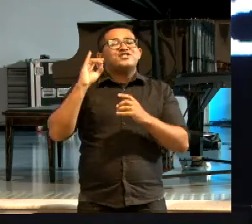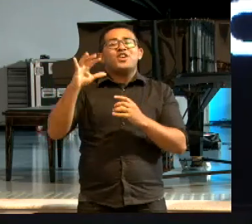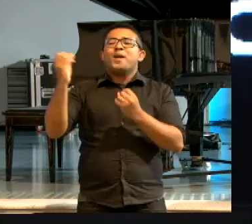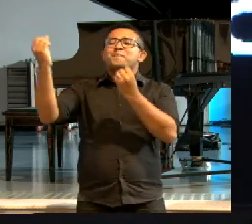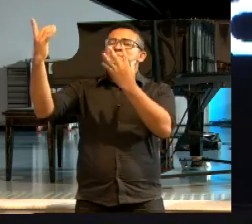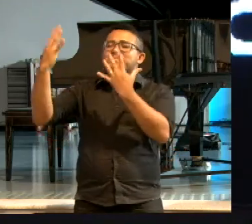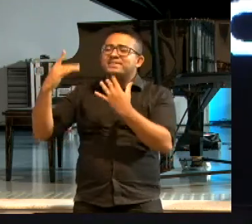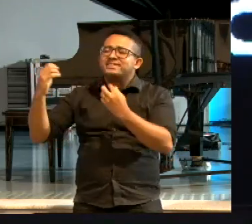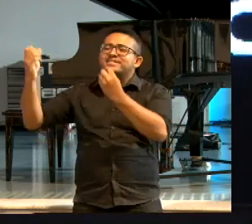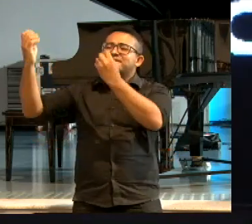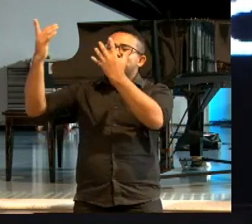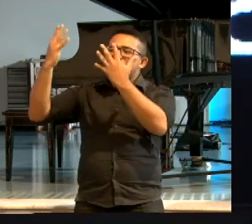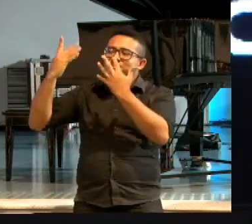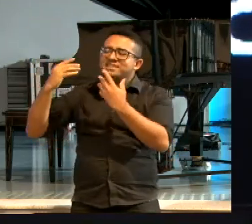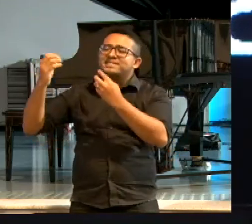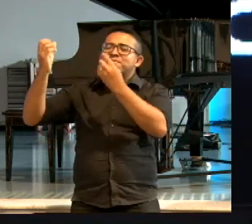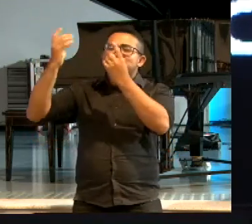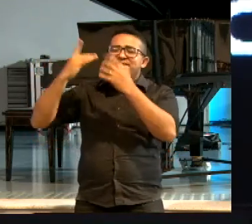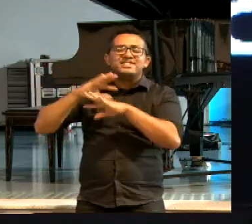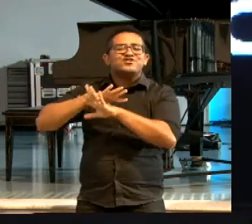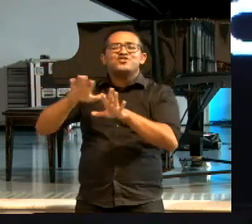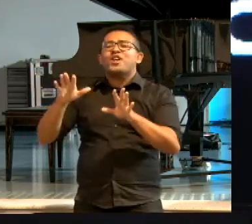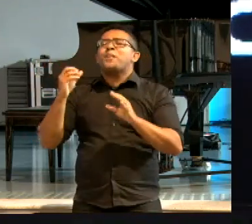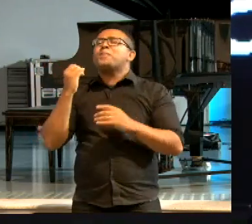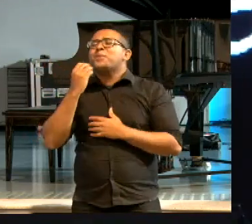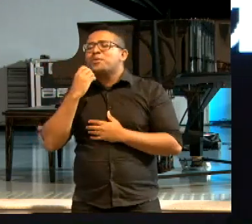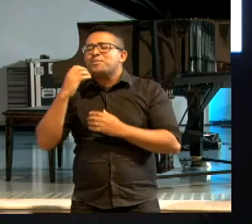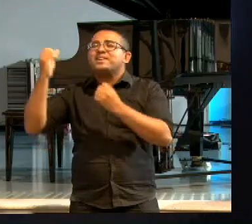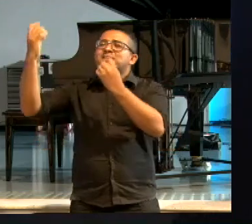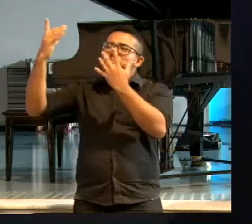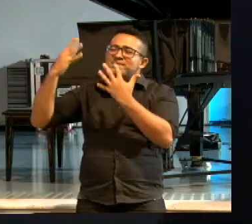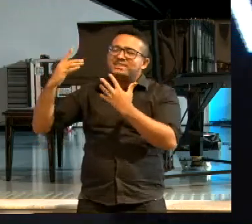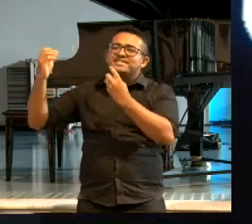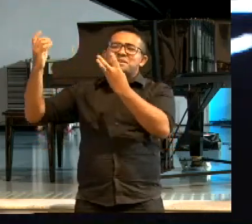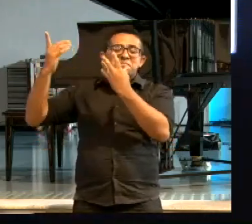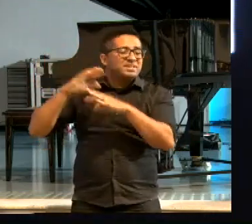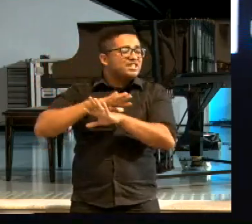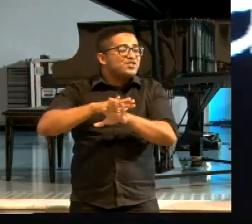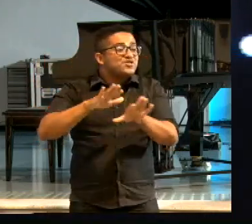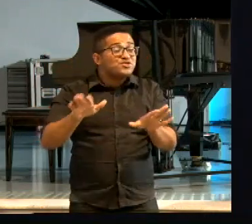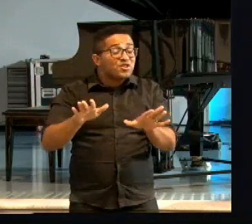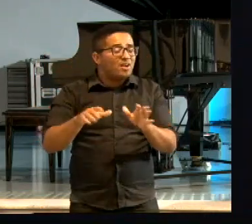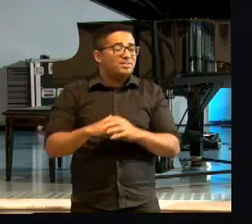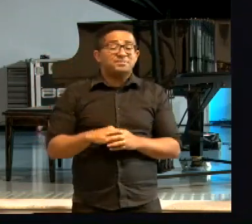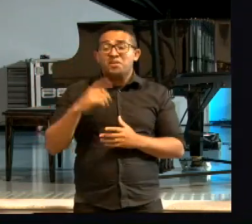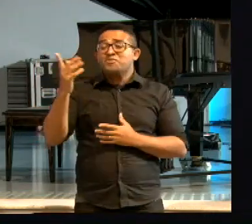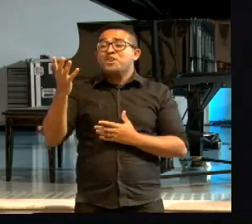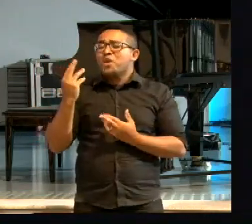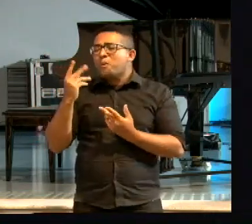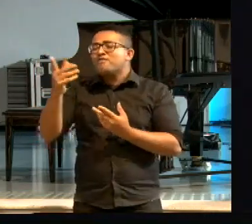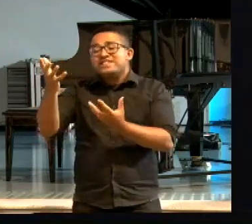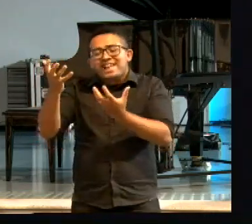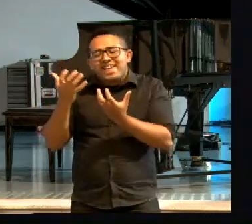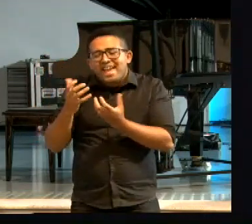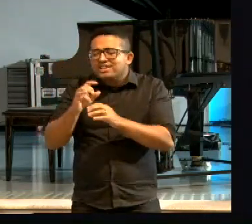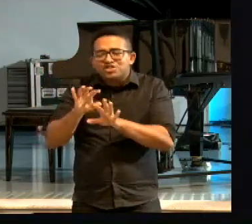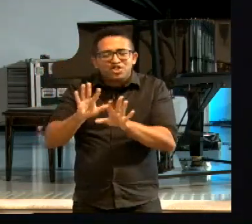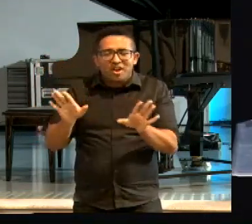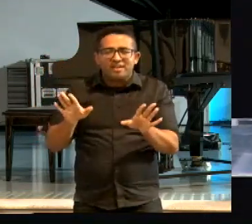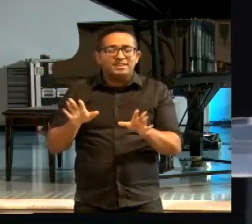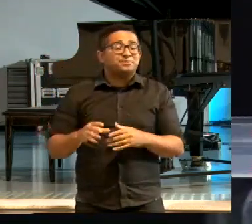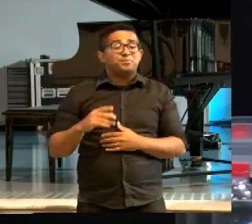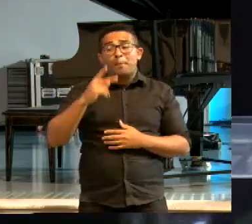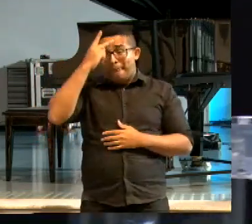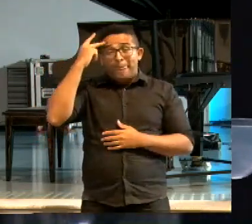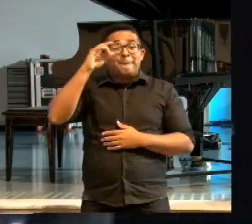tempo todo está dizendo para a gente, vai dar tudo certo, né? Vai ser do jeito que você gostaria que fosse. E a maioria de